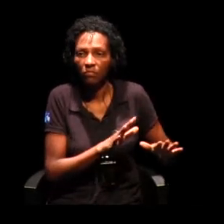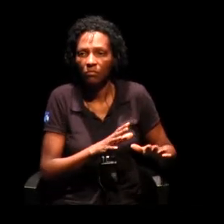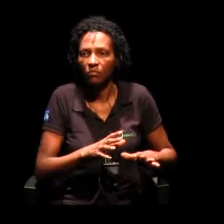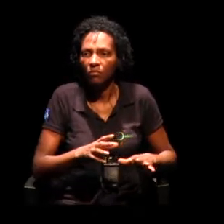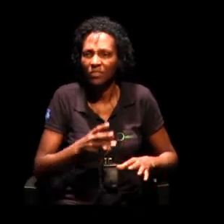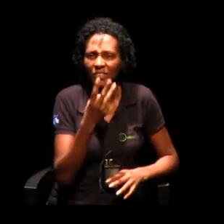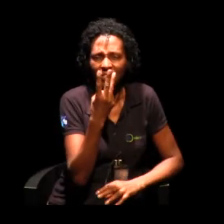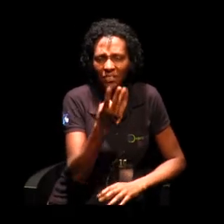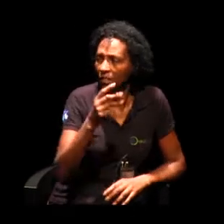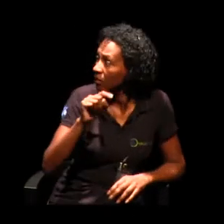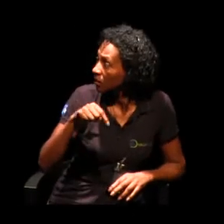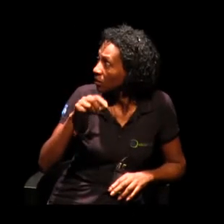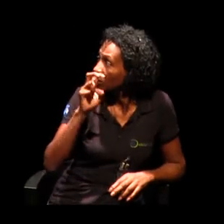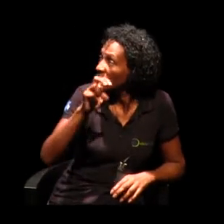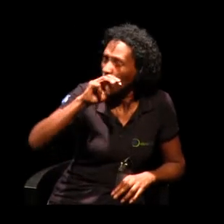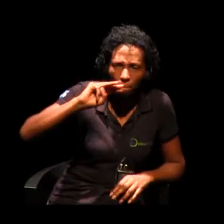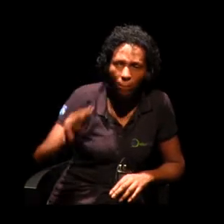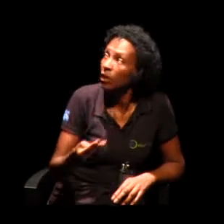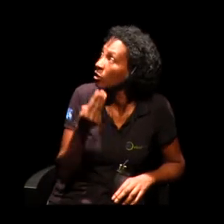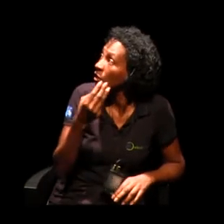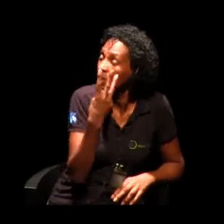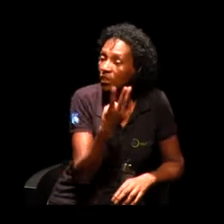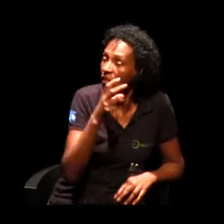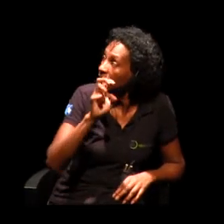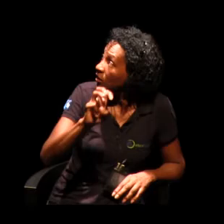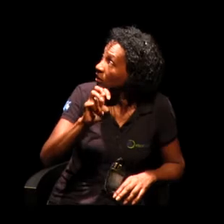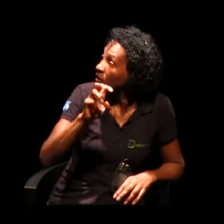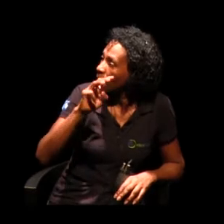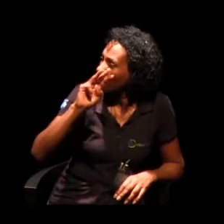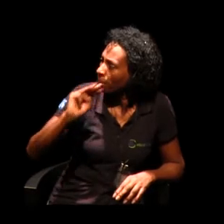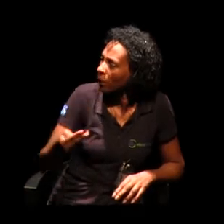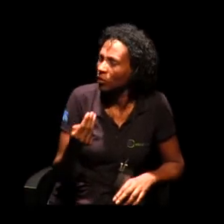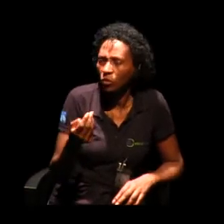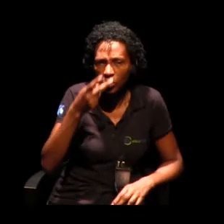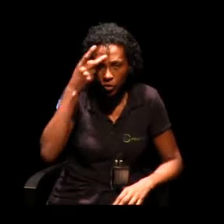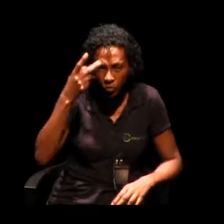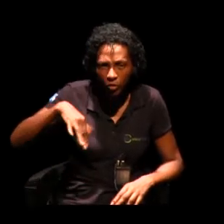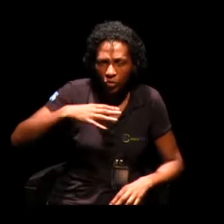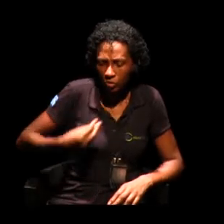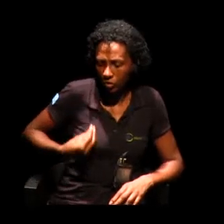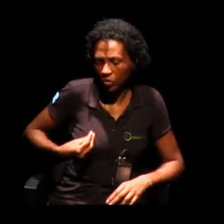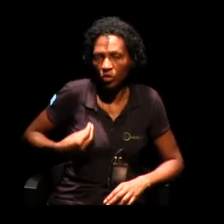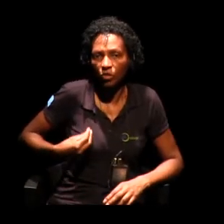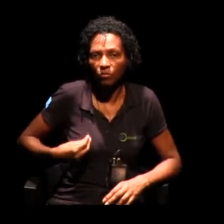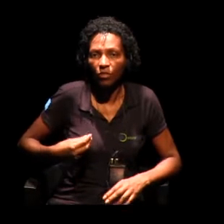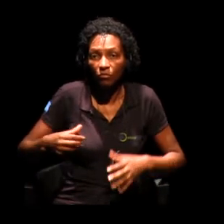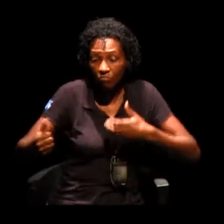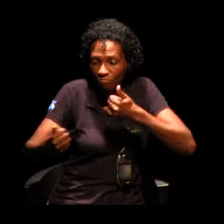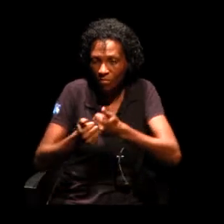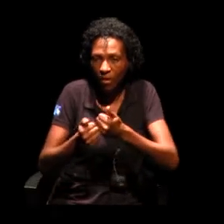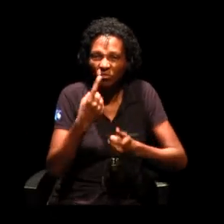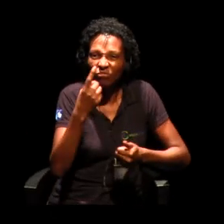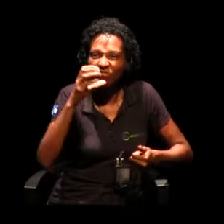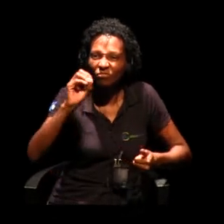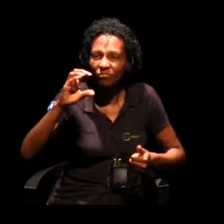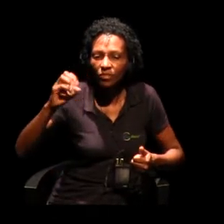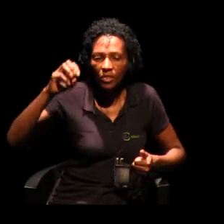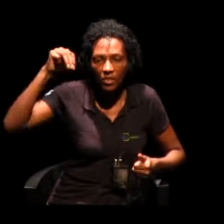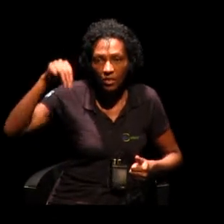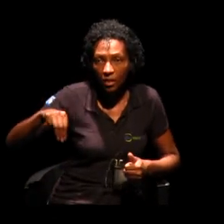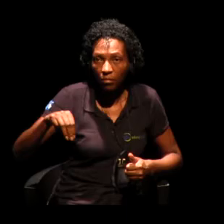esses intrusos. Existem 3,5 milhões de residentes americanos que moram próximos de 100 metros